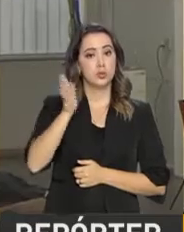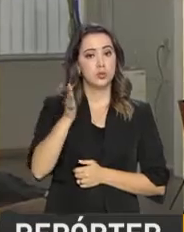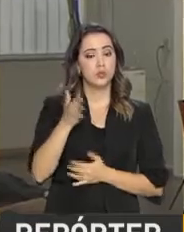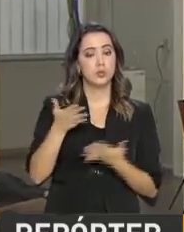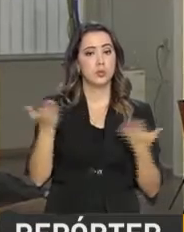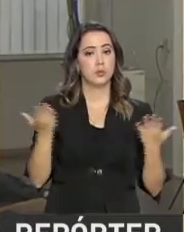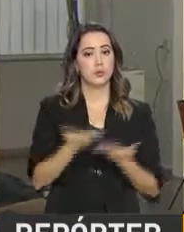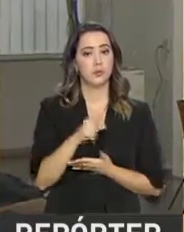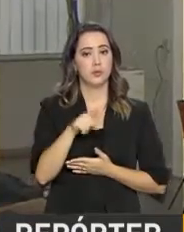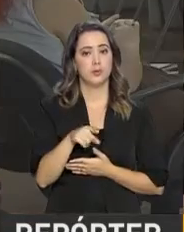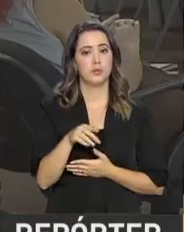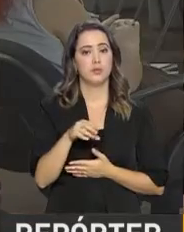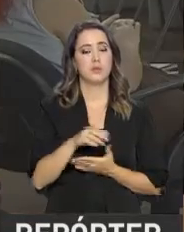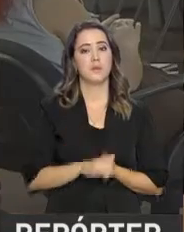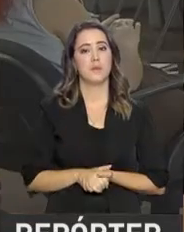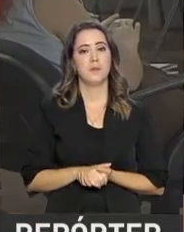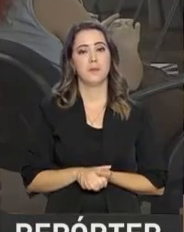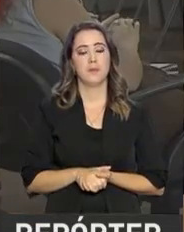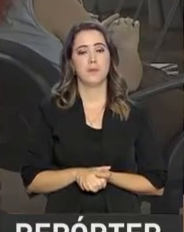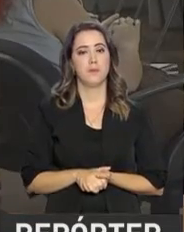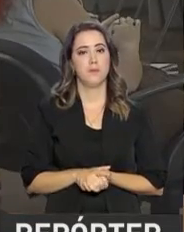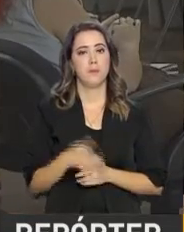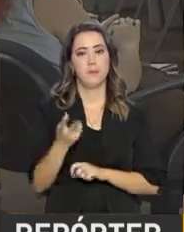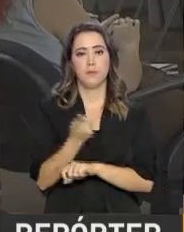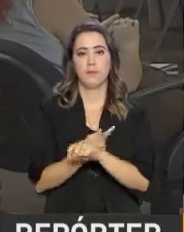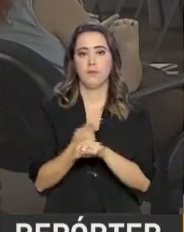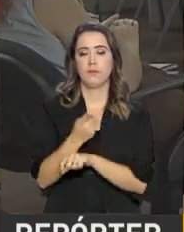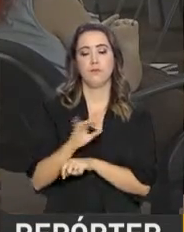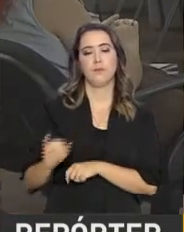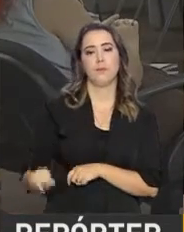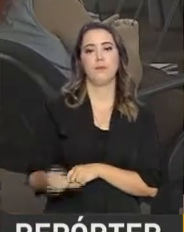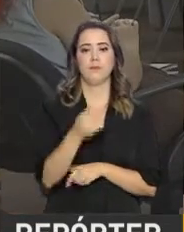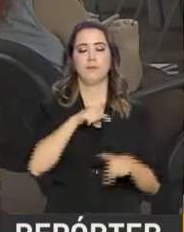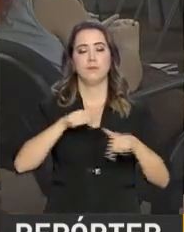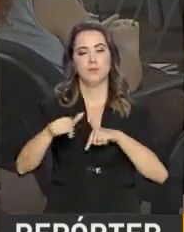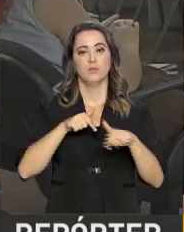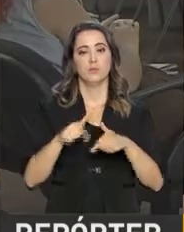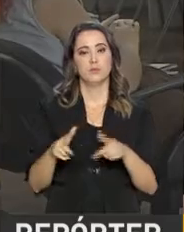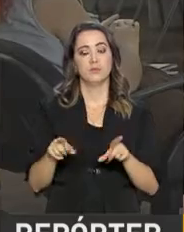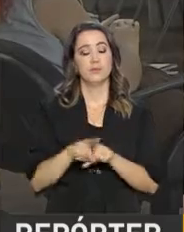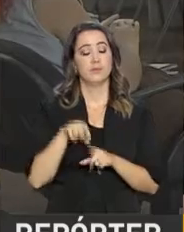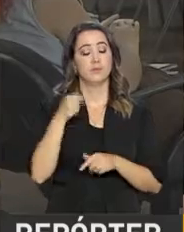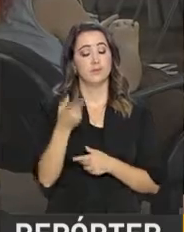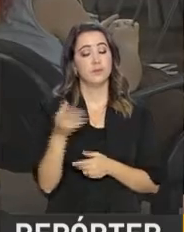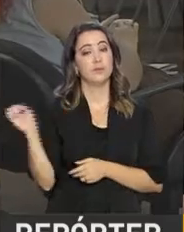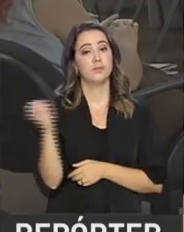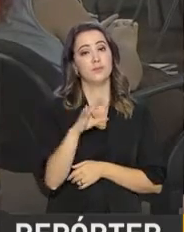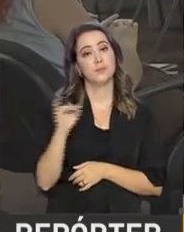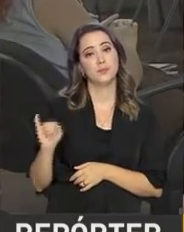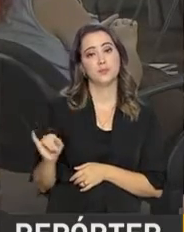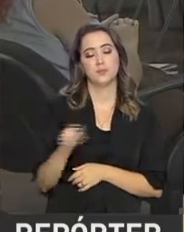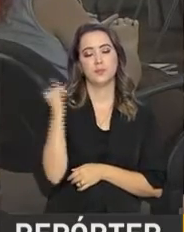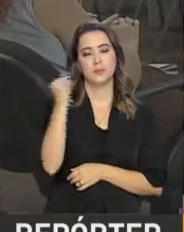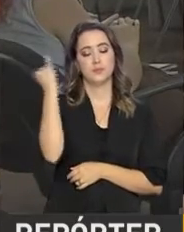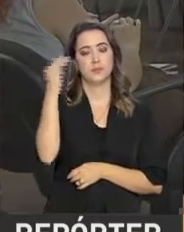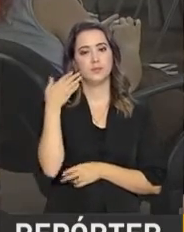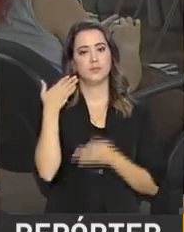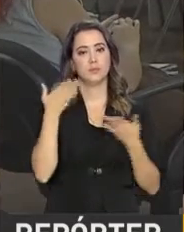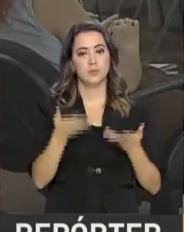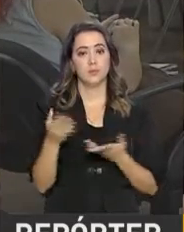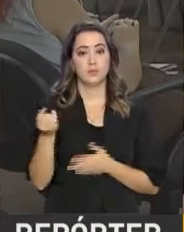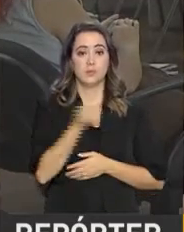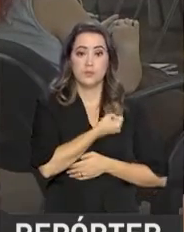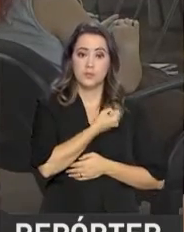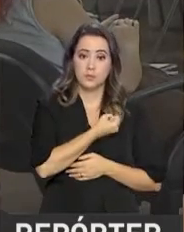os e para quem está em busca de uma oportunidade no mercado de trabalho uma boa notícia um número de